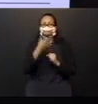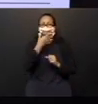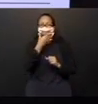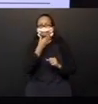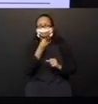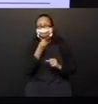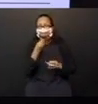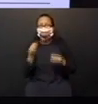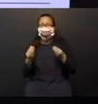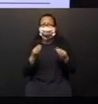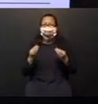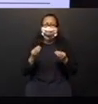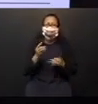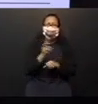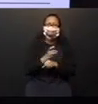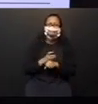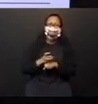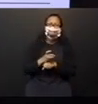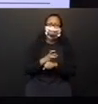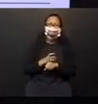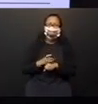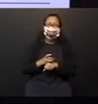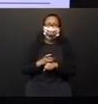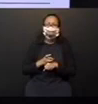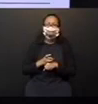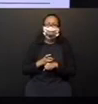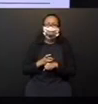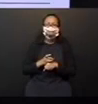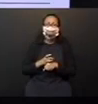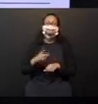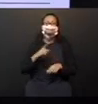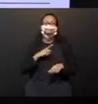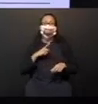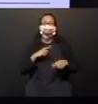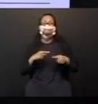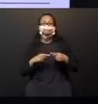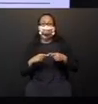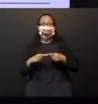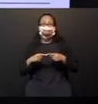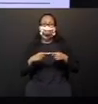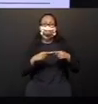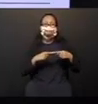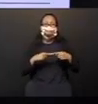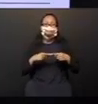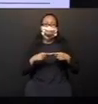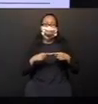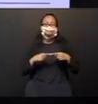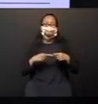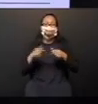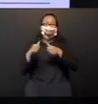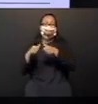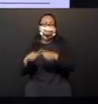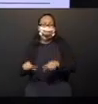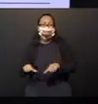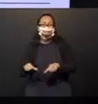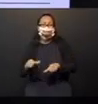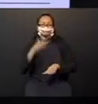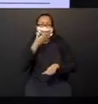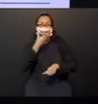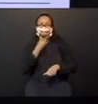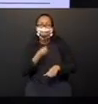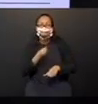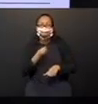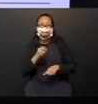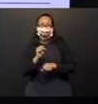o acompanha? Lembra que tem que ter a concordância? Se está no masculino, o